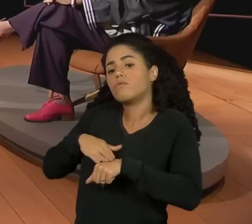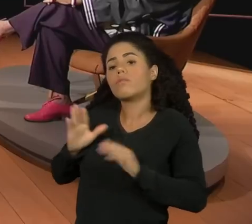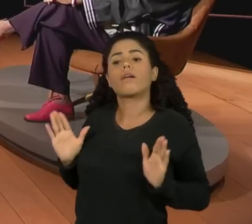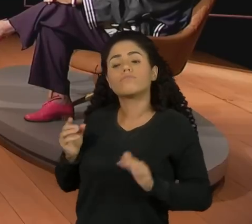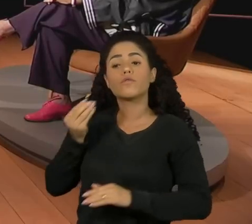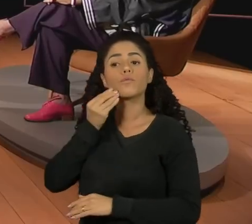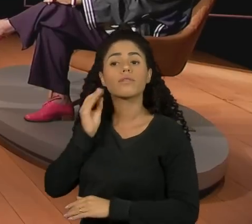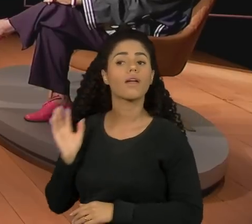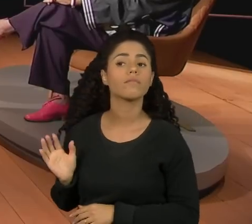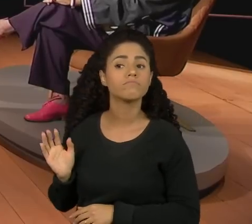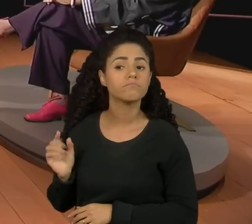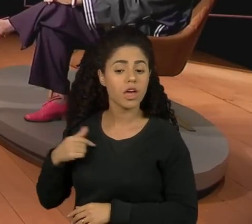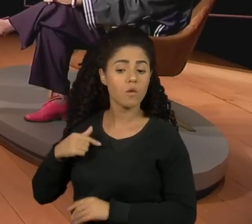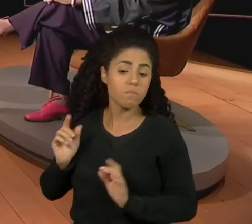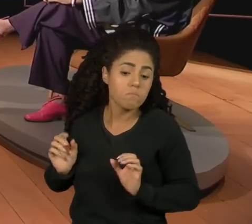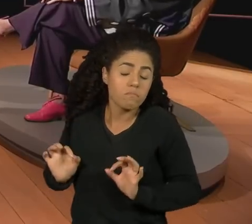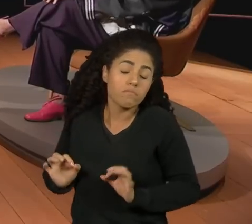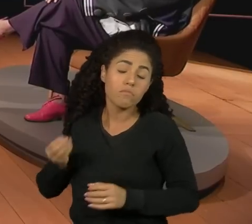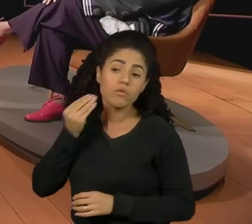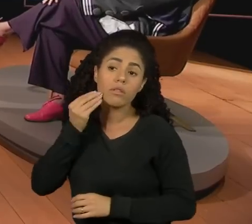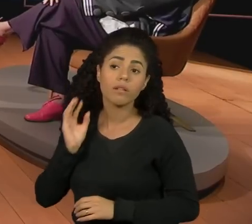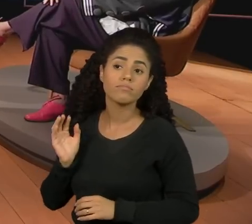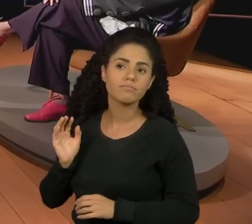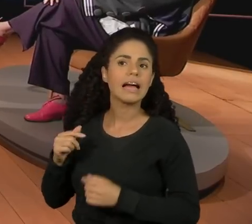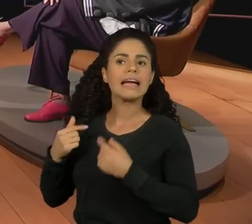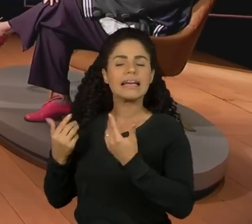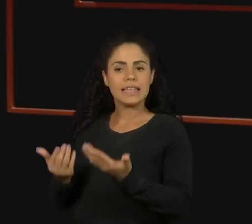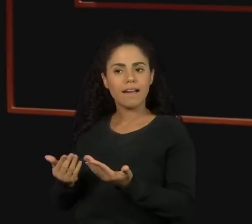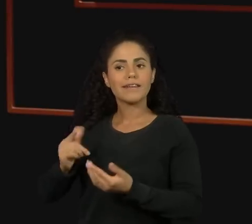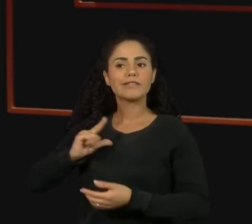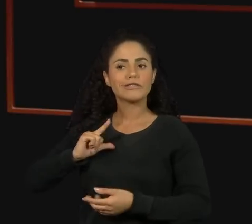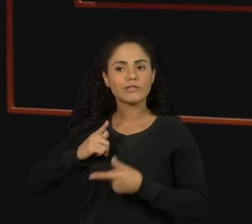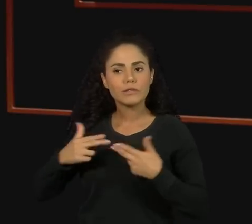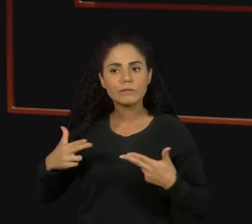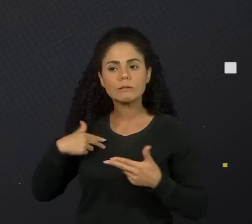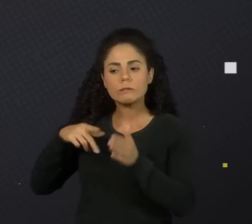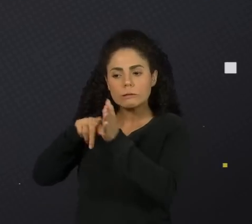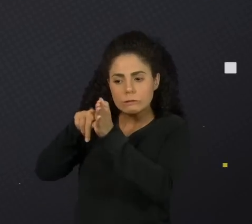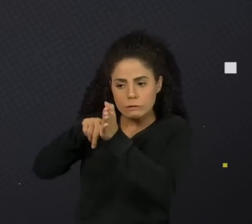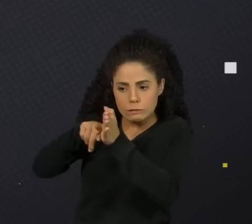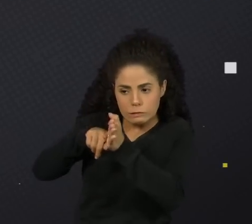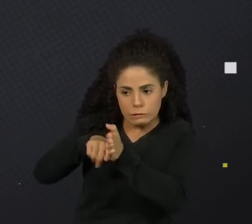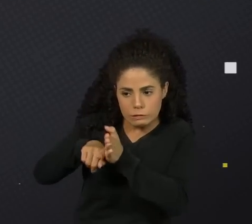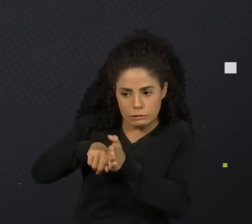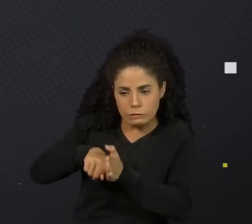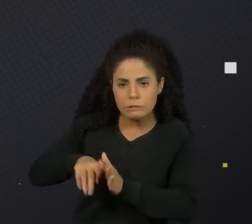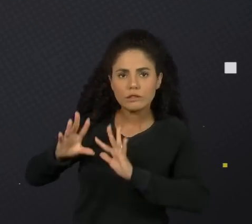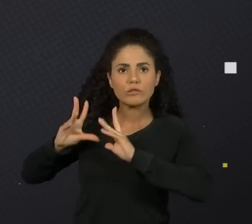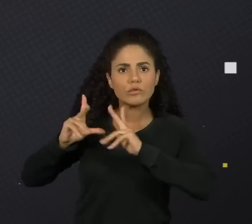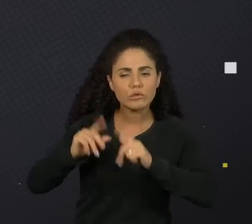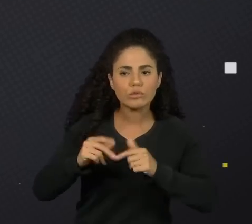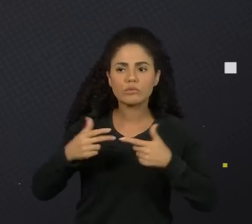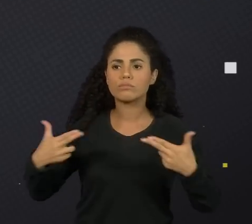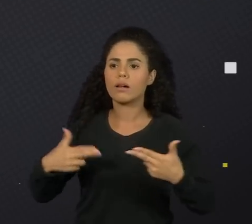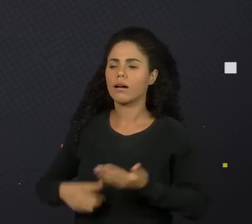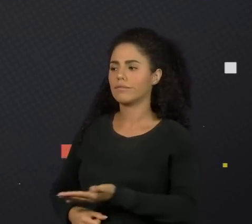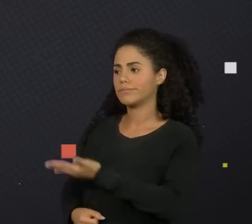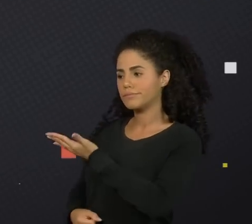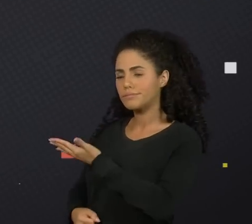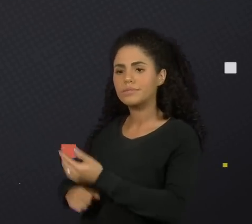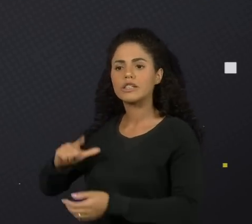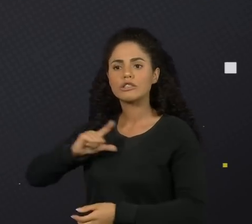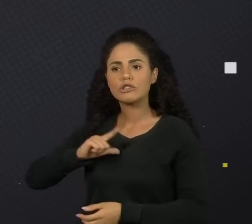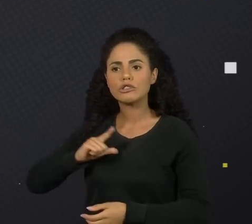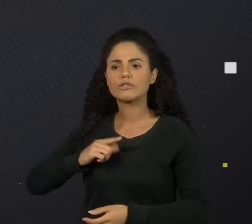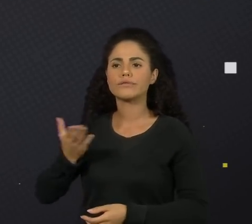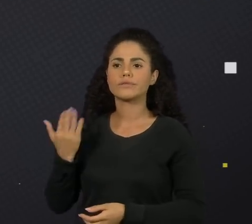gente. Né? Mas aí tinha essa questão de pesquisar o Antônio Artaud, que é o teatrólogo francês, da década de 30, de